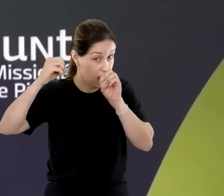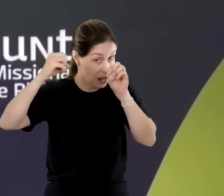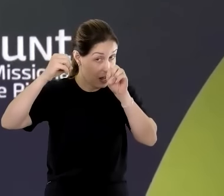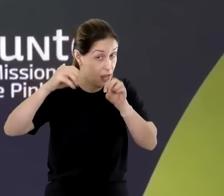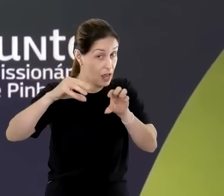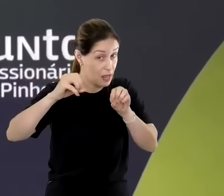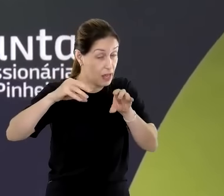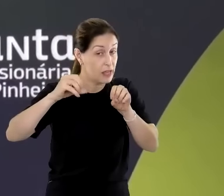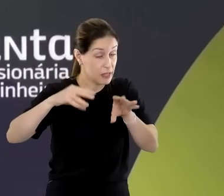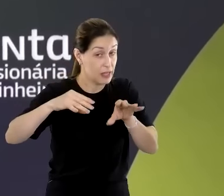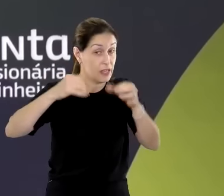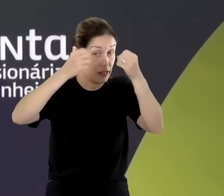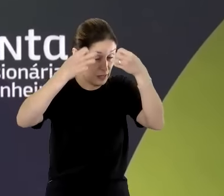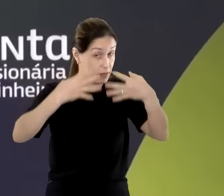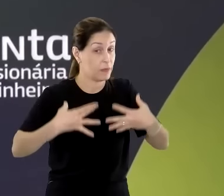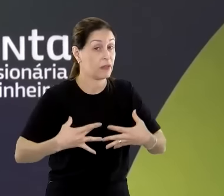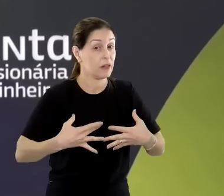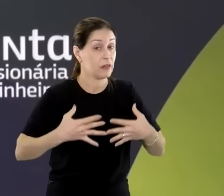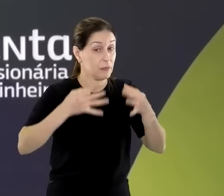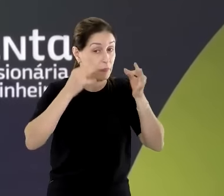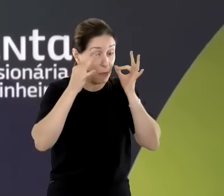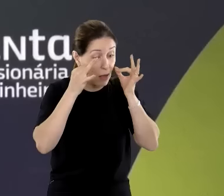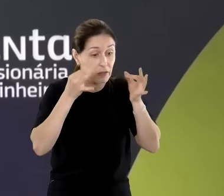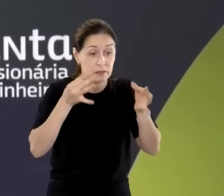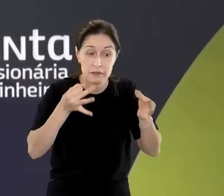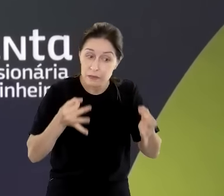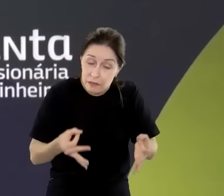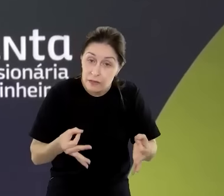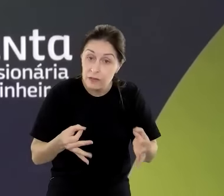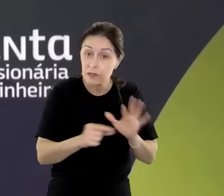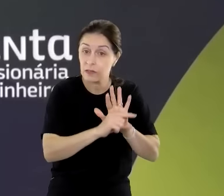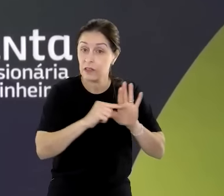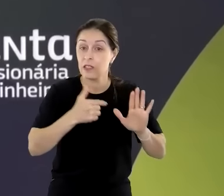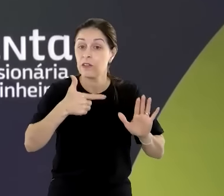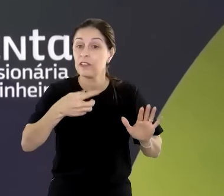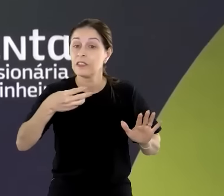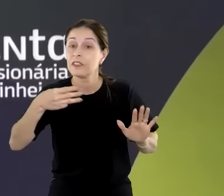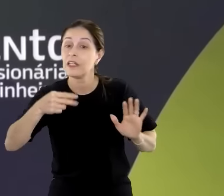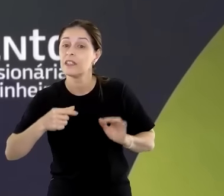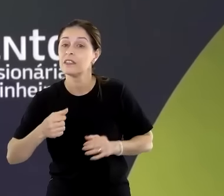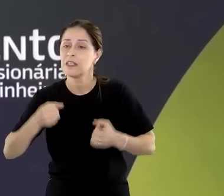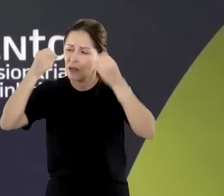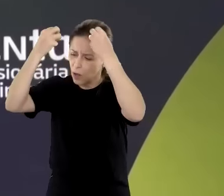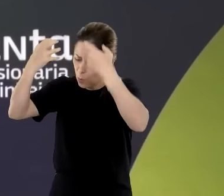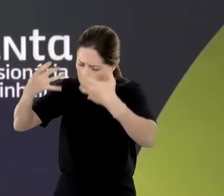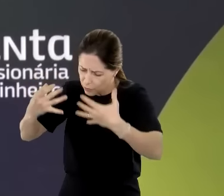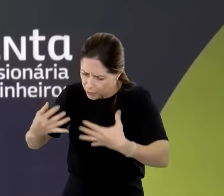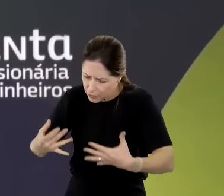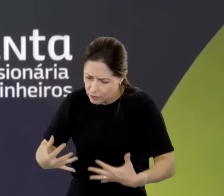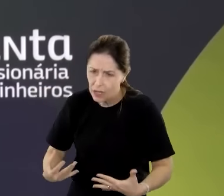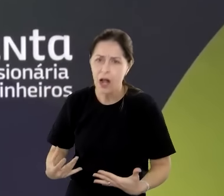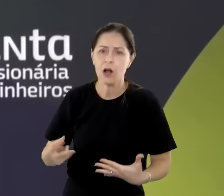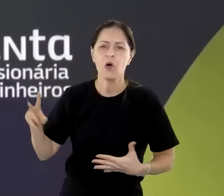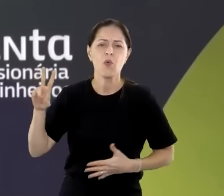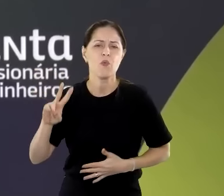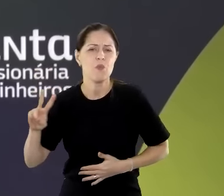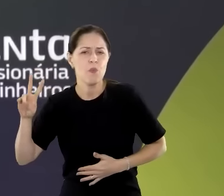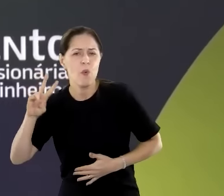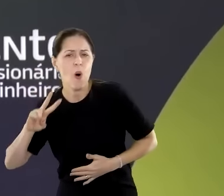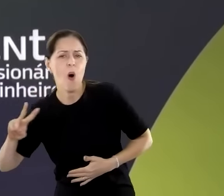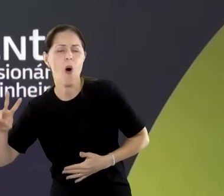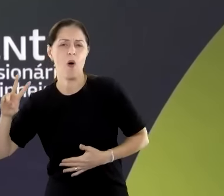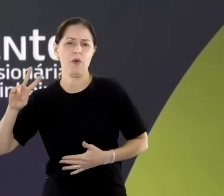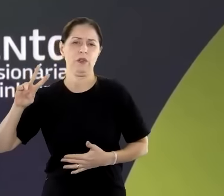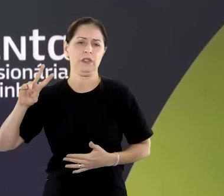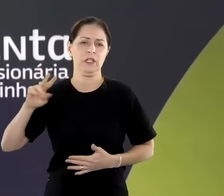Depois Jesus no verso 23, faz uma explanação de valores, de princípios,